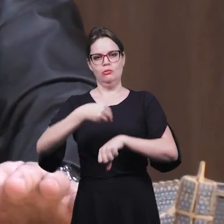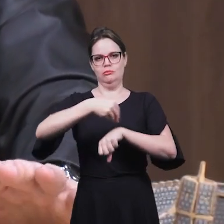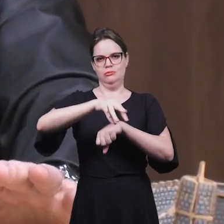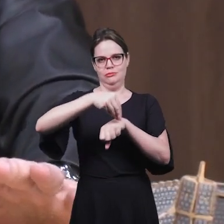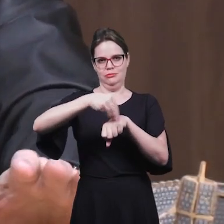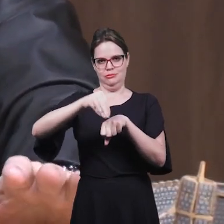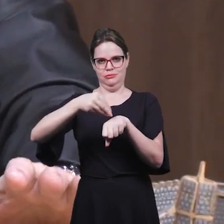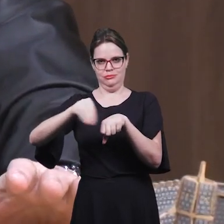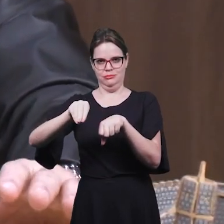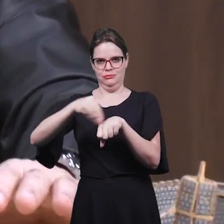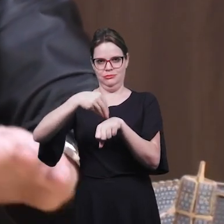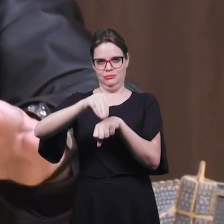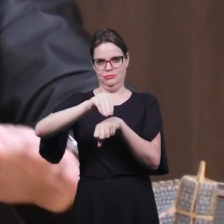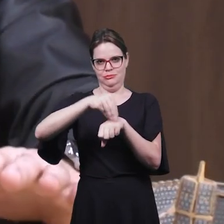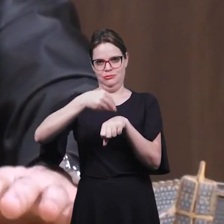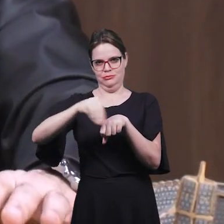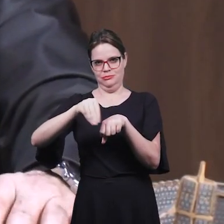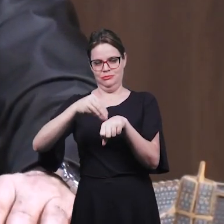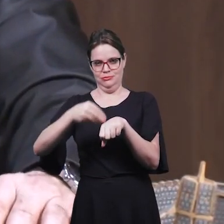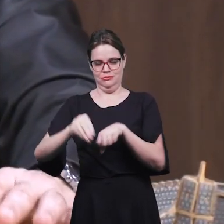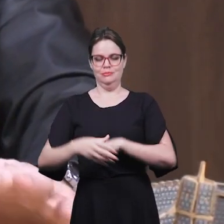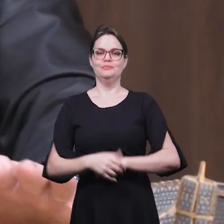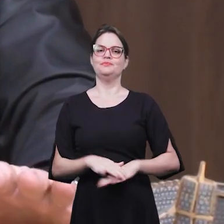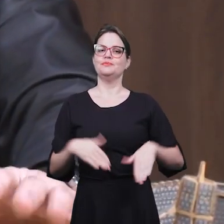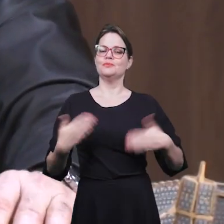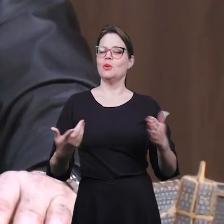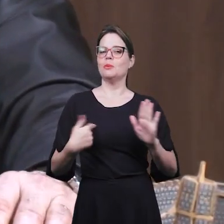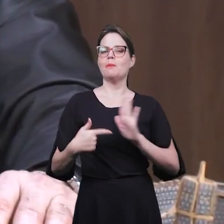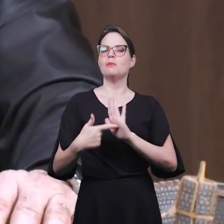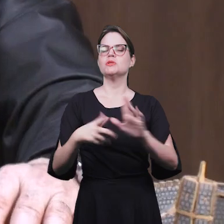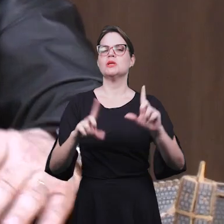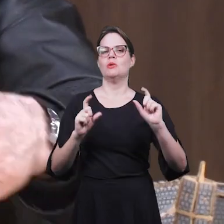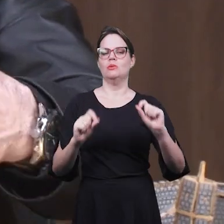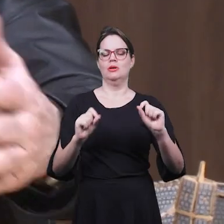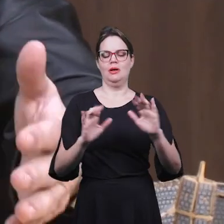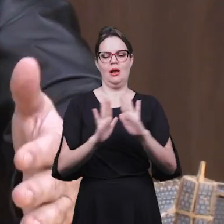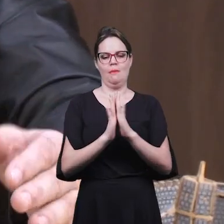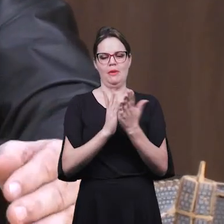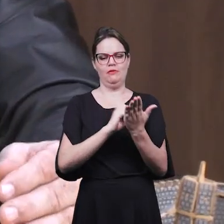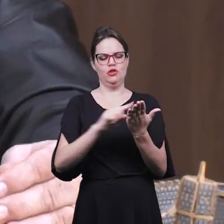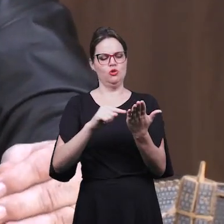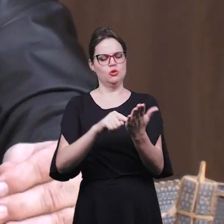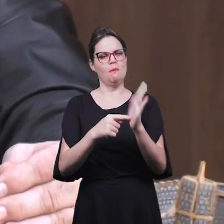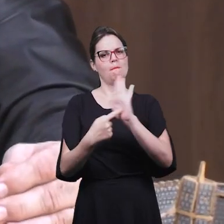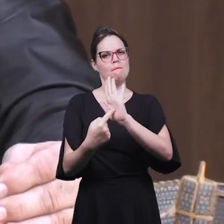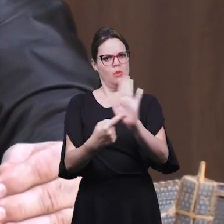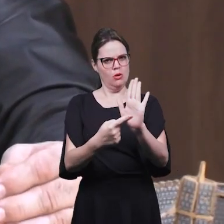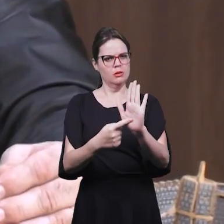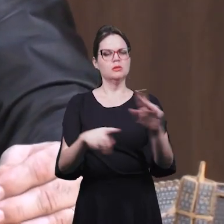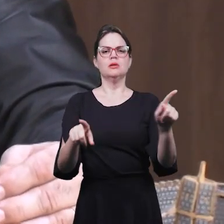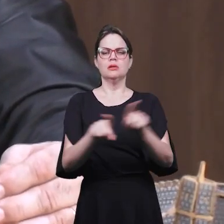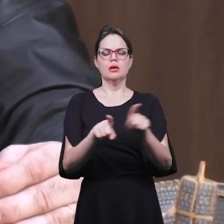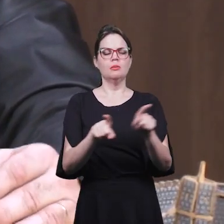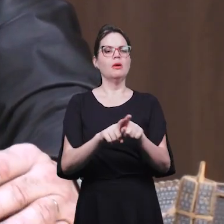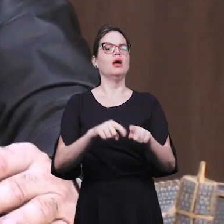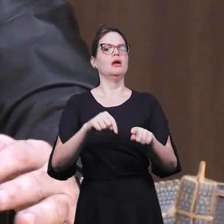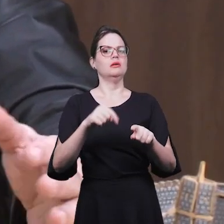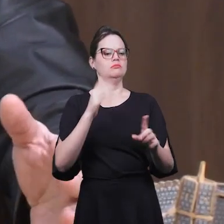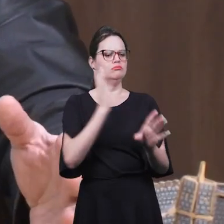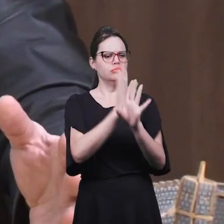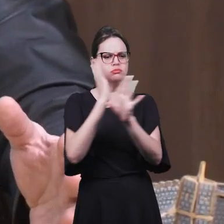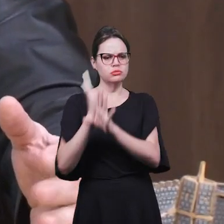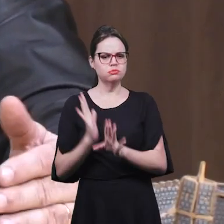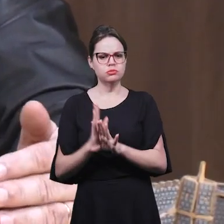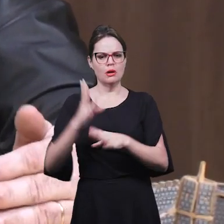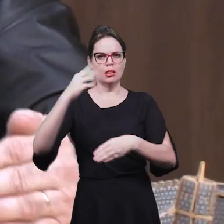verdade absoluta, a palavra de Deus, nos fala. Assim como o Senhor usou muitas parábolas,